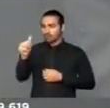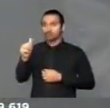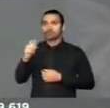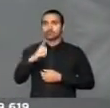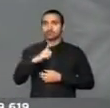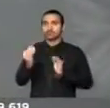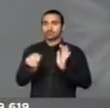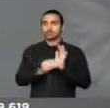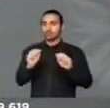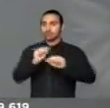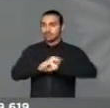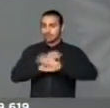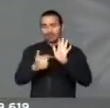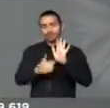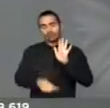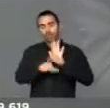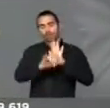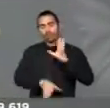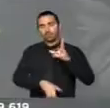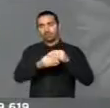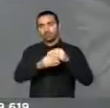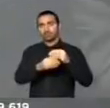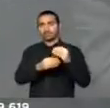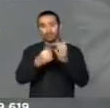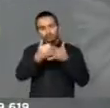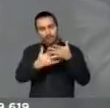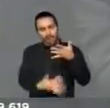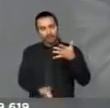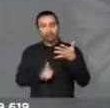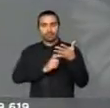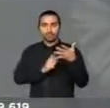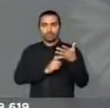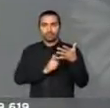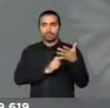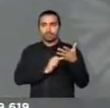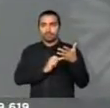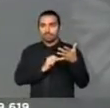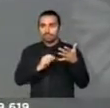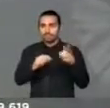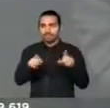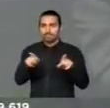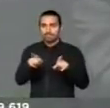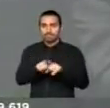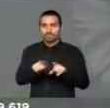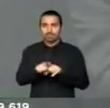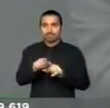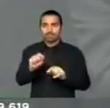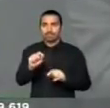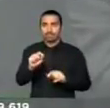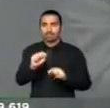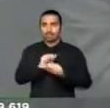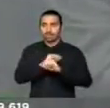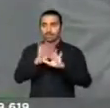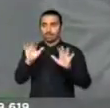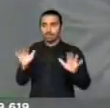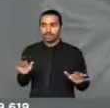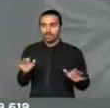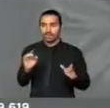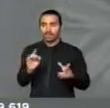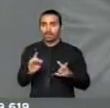também na legislação complementar, tipificado ali, ou seja, já está de forma clara e transparente,